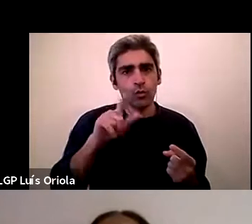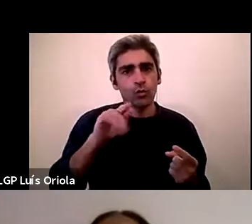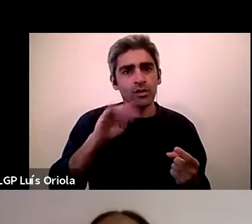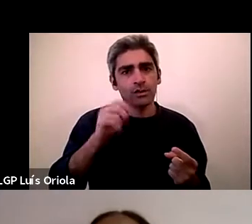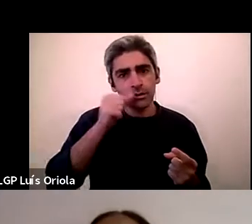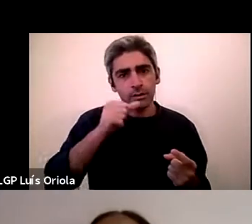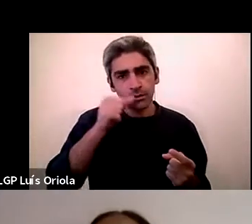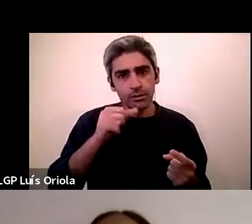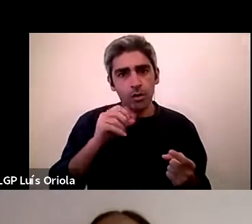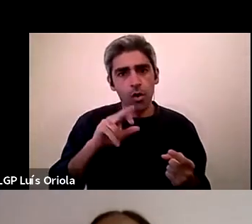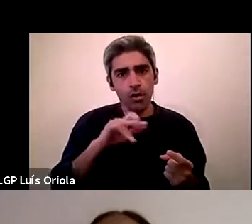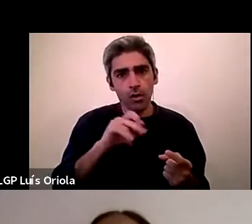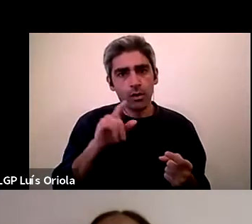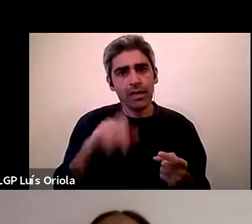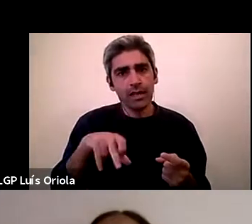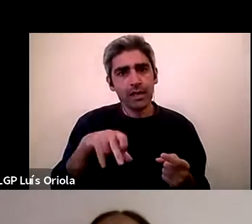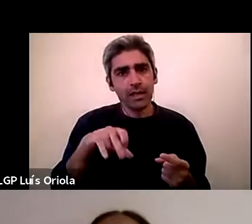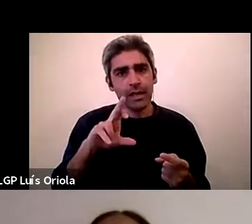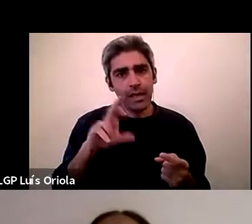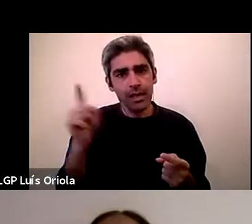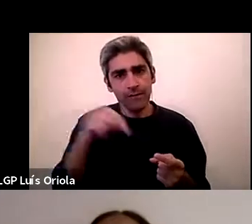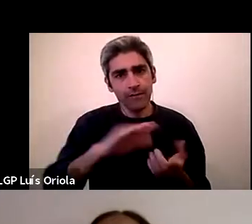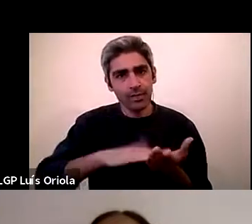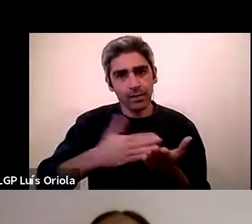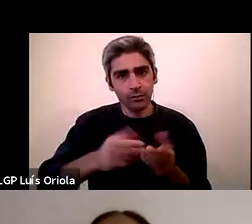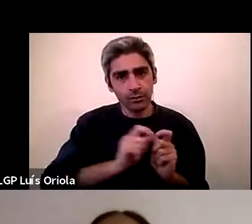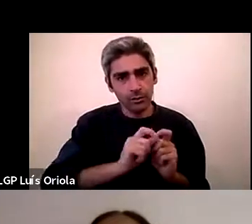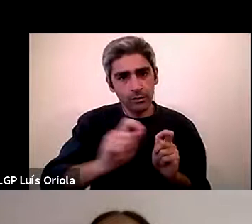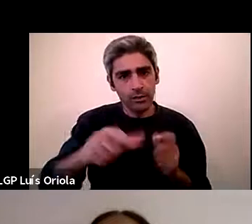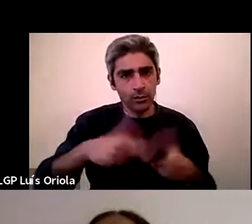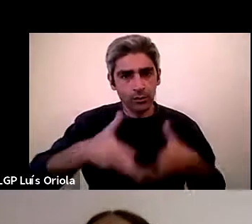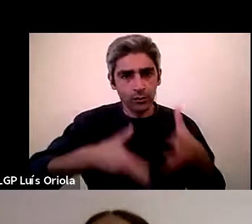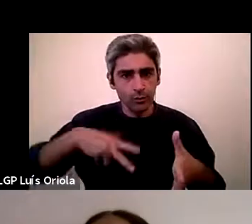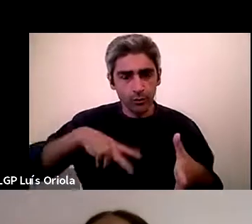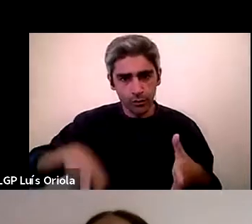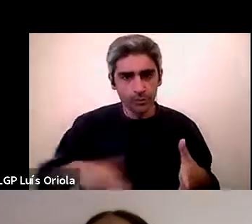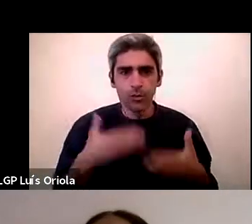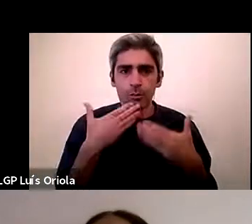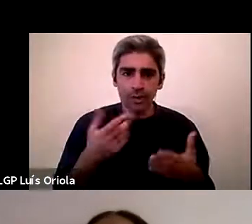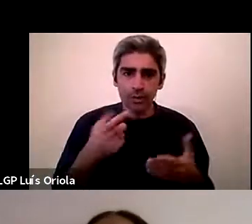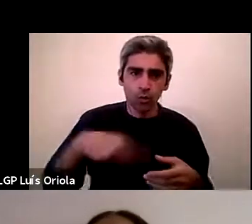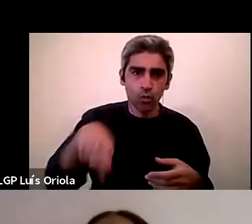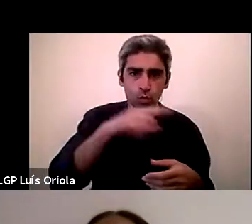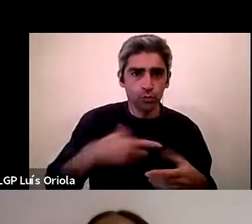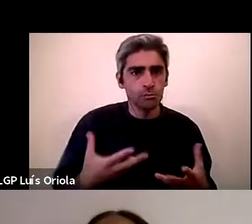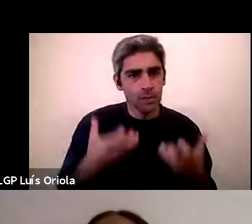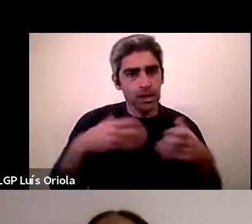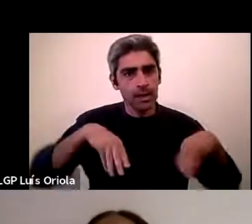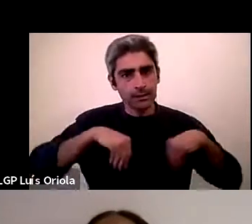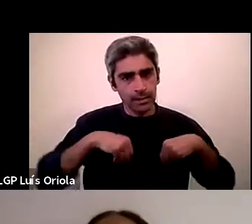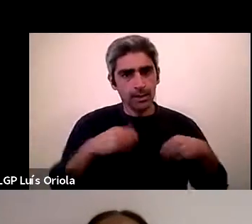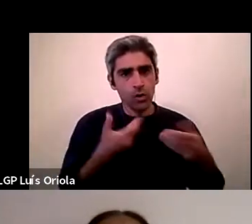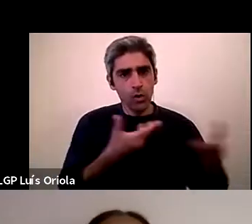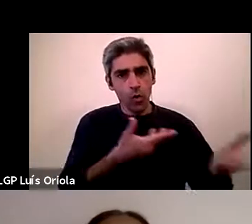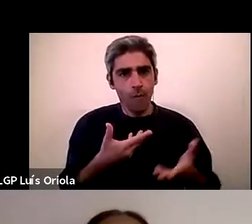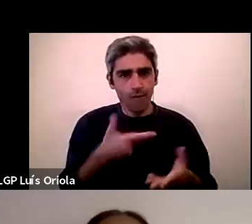do Instituto Nacional para a Reabilitação, que irá fazer a interpretação para a língua gestual portuguesa. Muito obrigada a todos por terem aceito o nosso convite